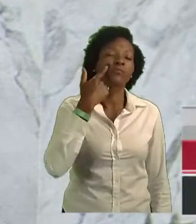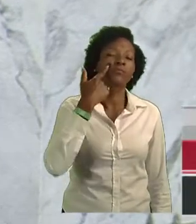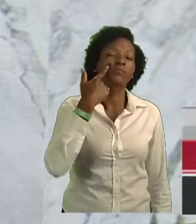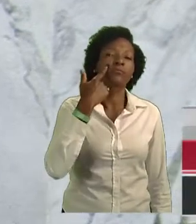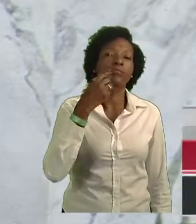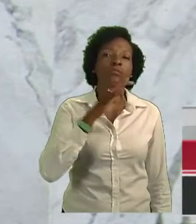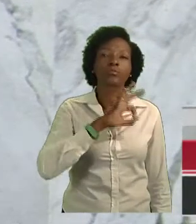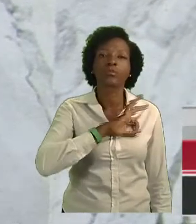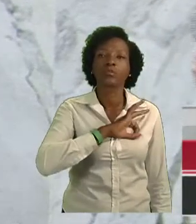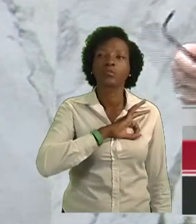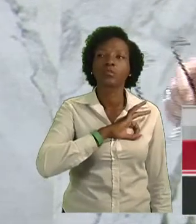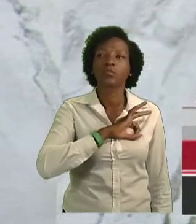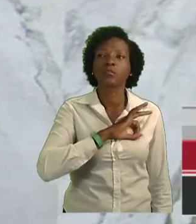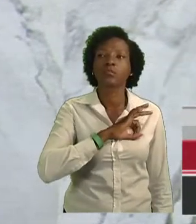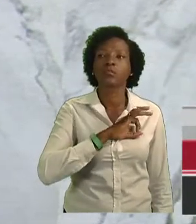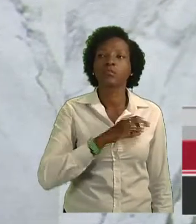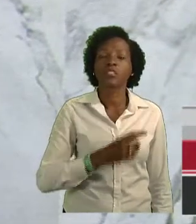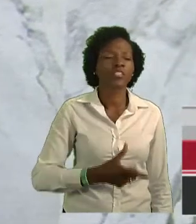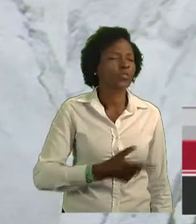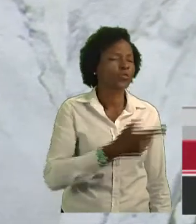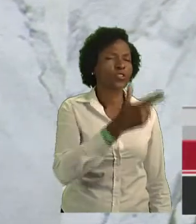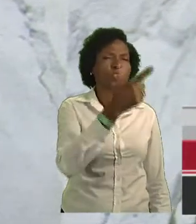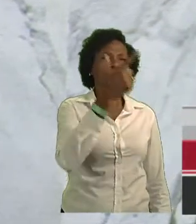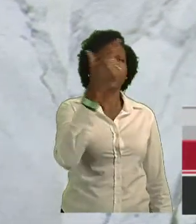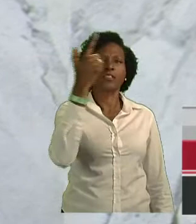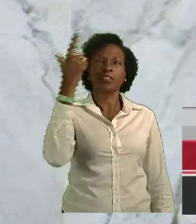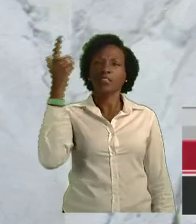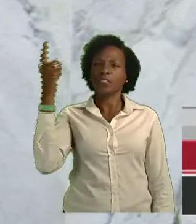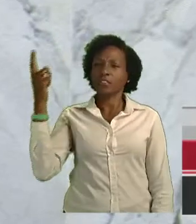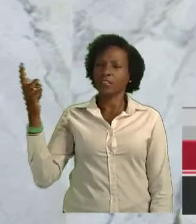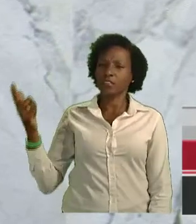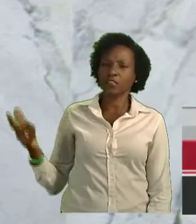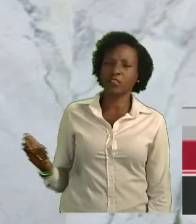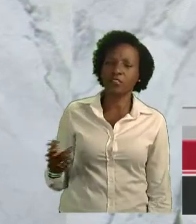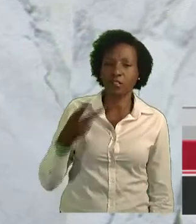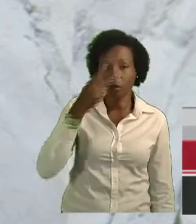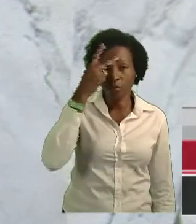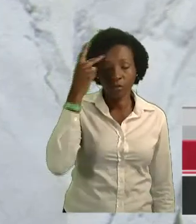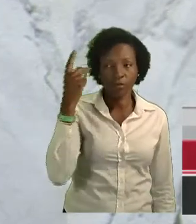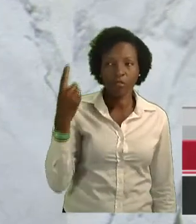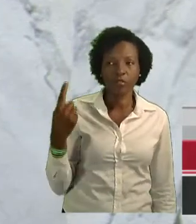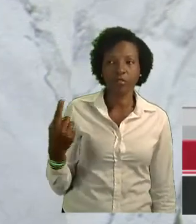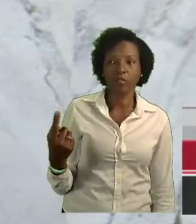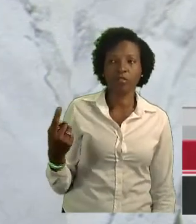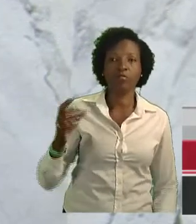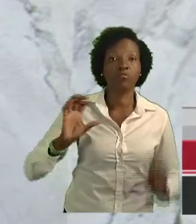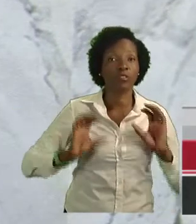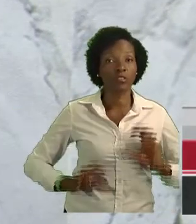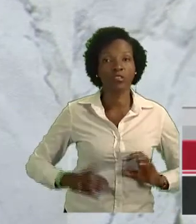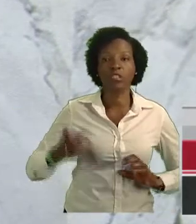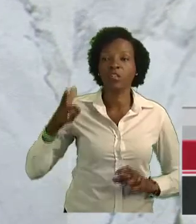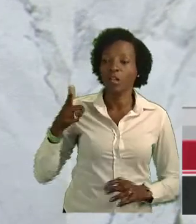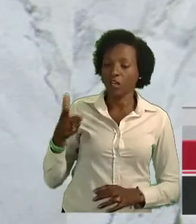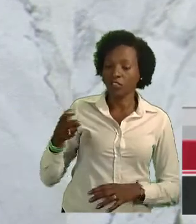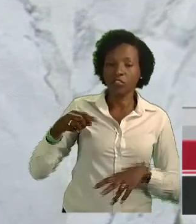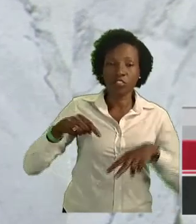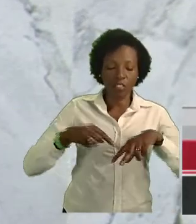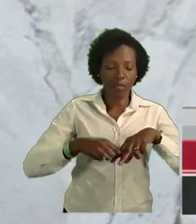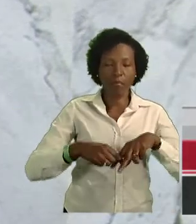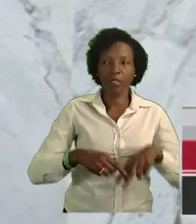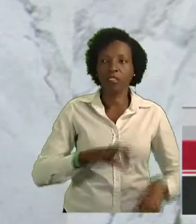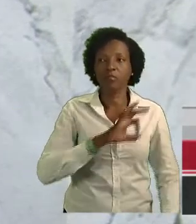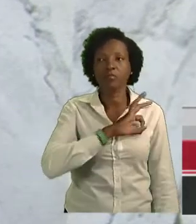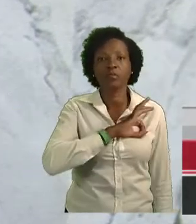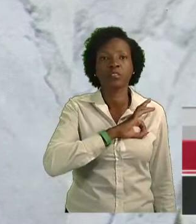militar ea começou a atirar para todo lado acertou um cidadão que estava na perna também o policial militar vinicius franco